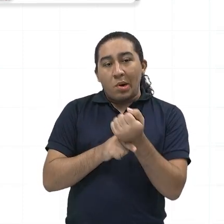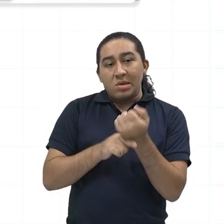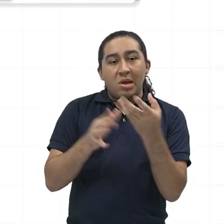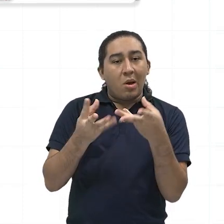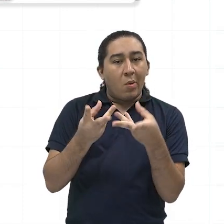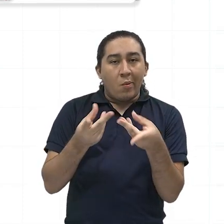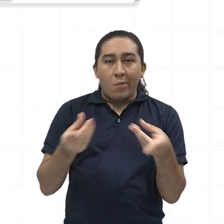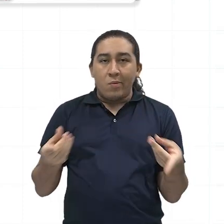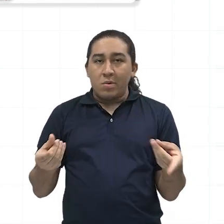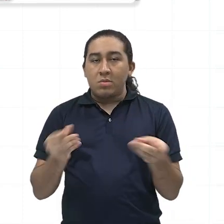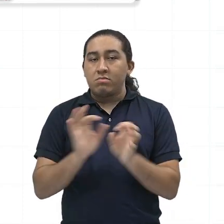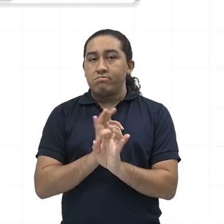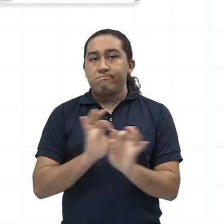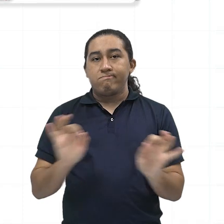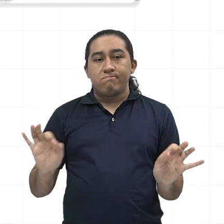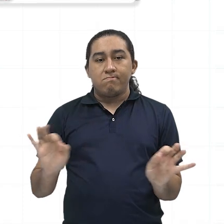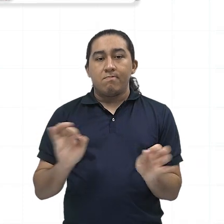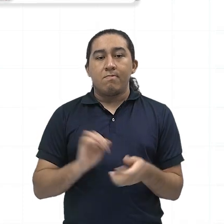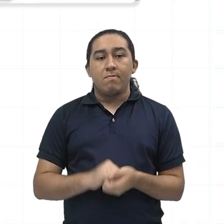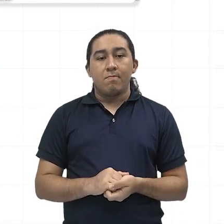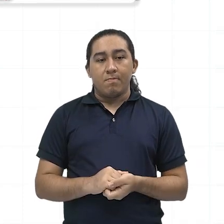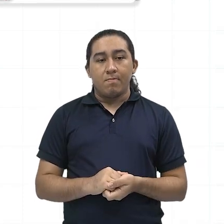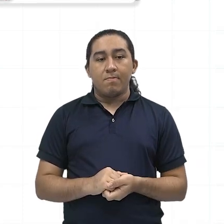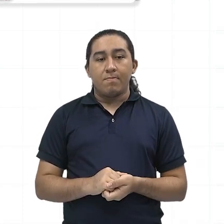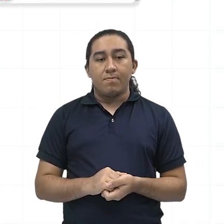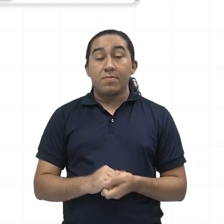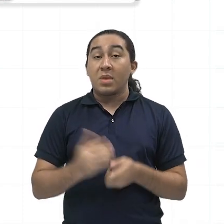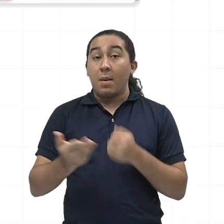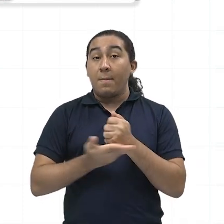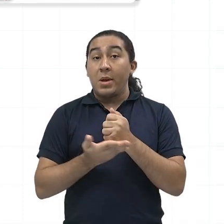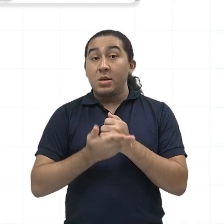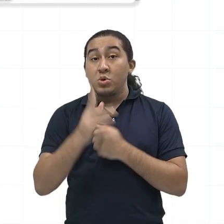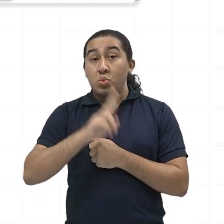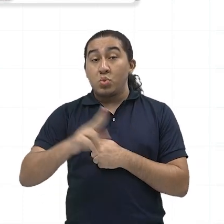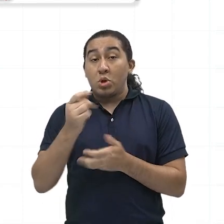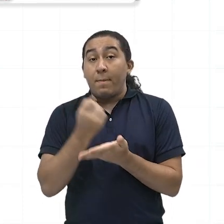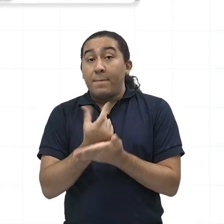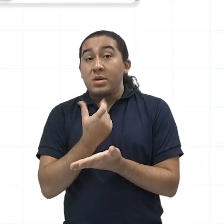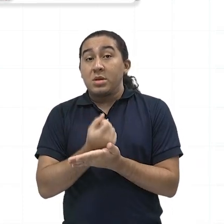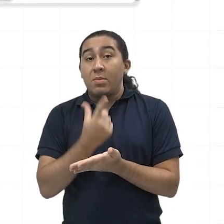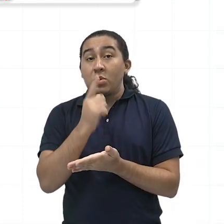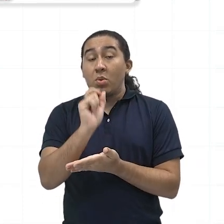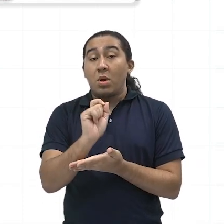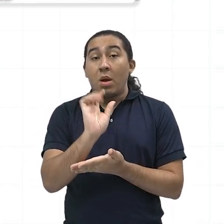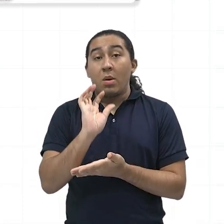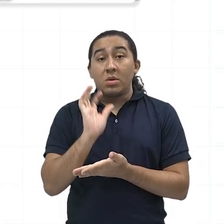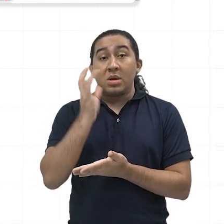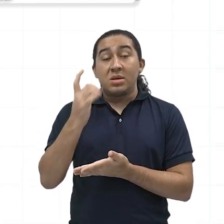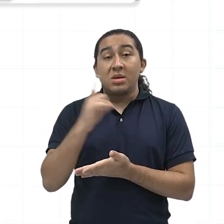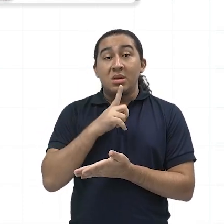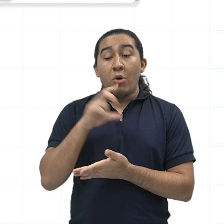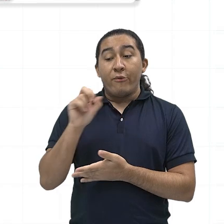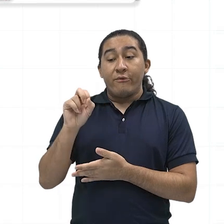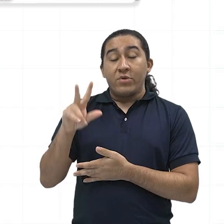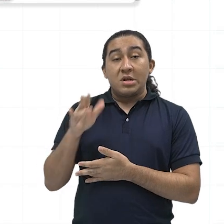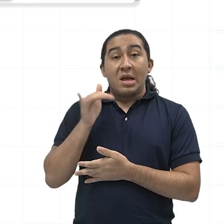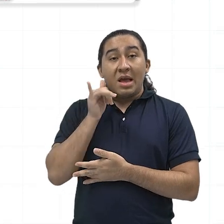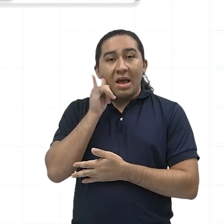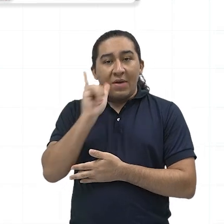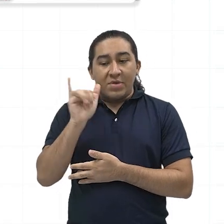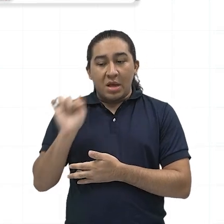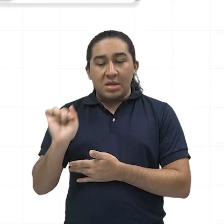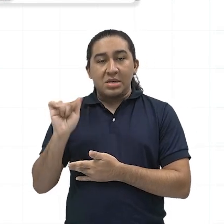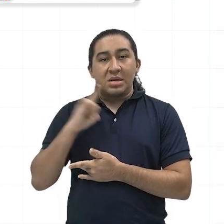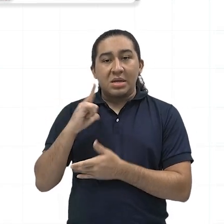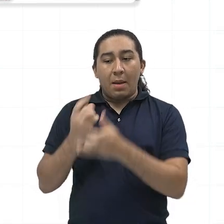vocês. Essa infecção se baseia no uso de medicamentos que vão inibir a replicação do vírus. O